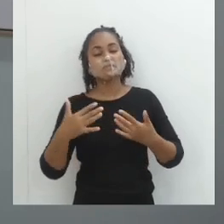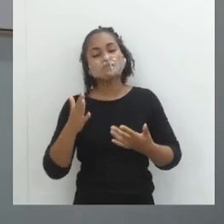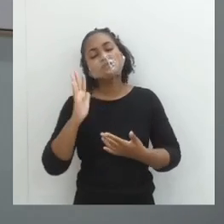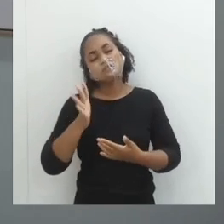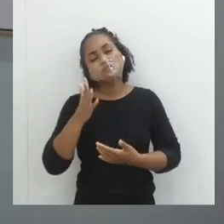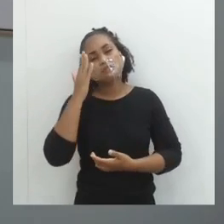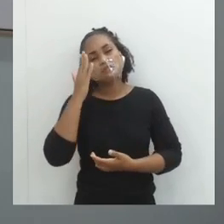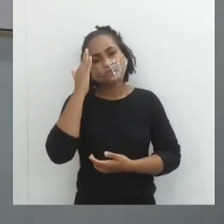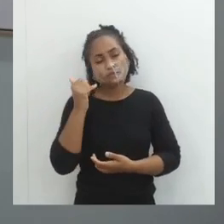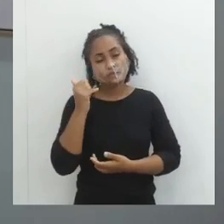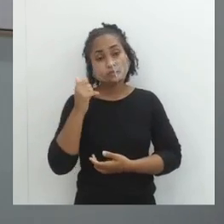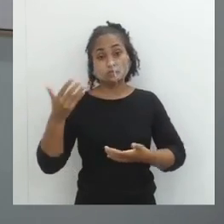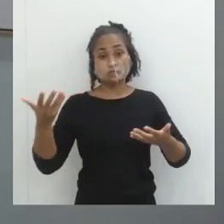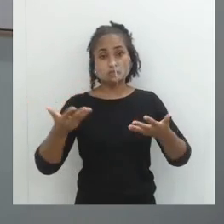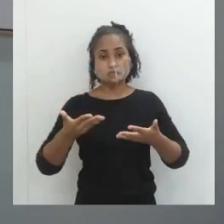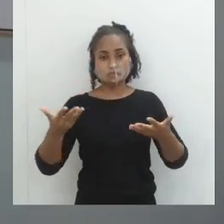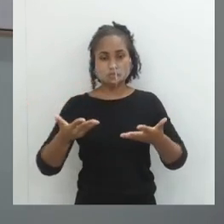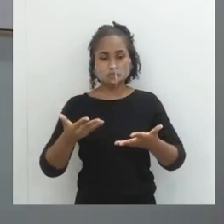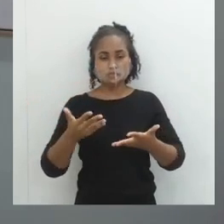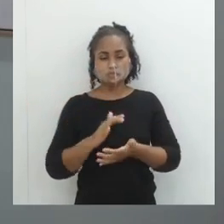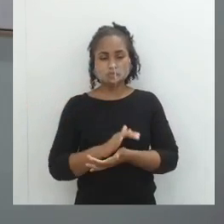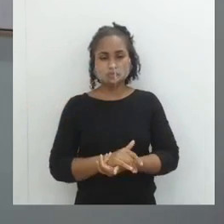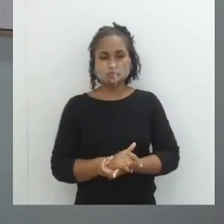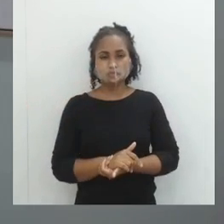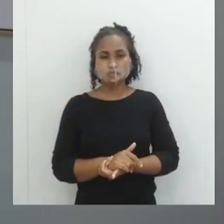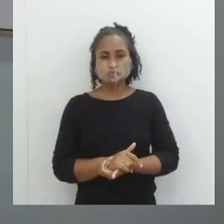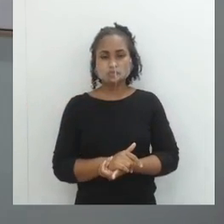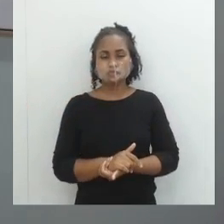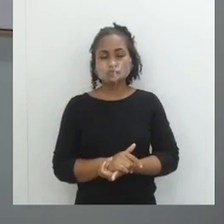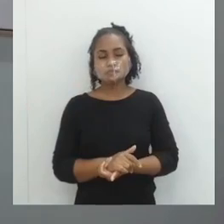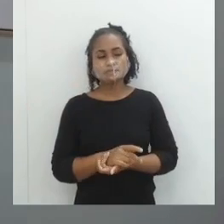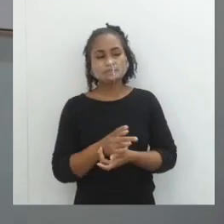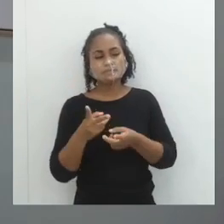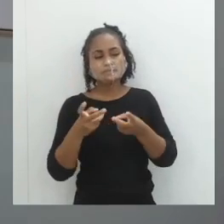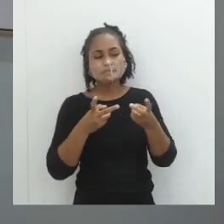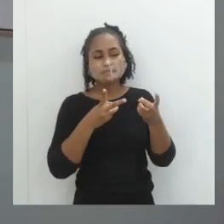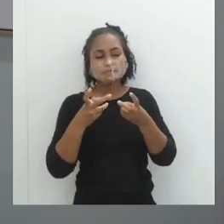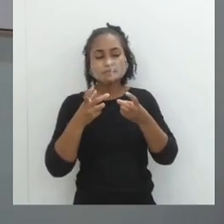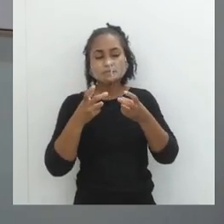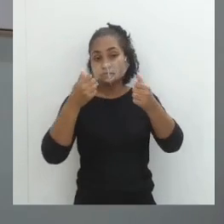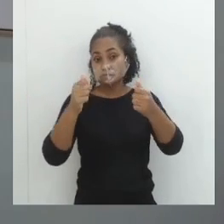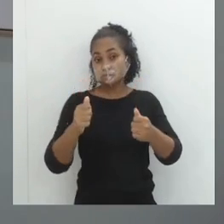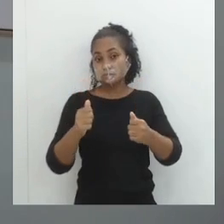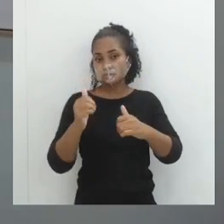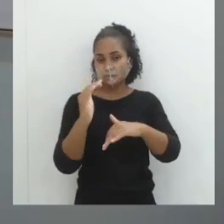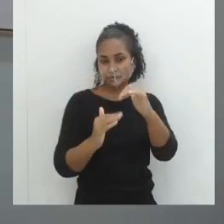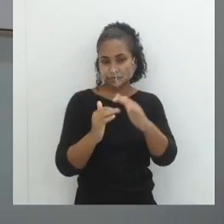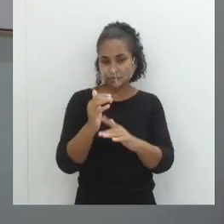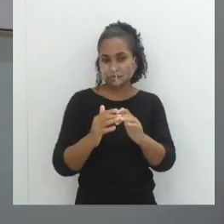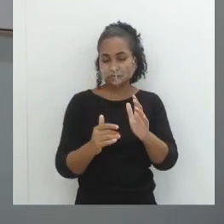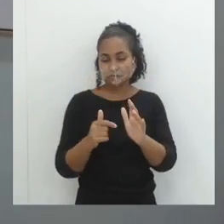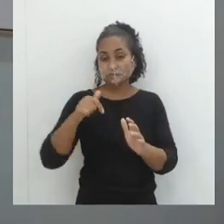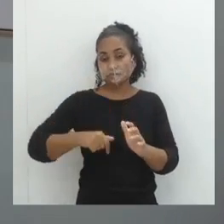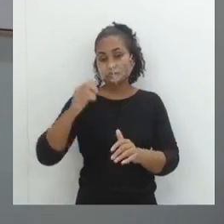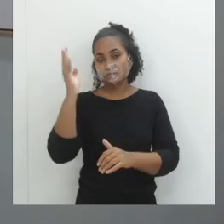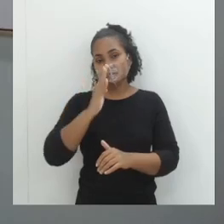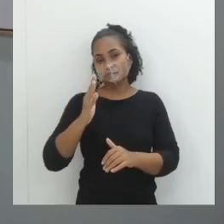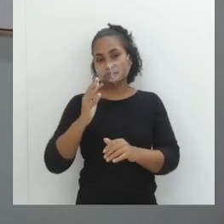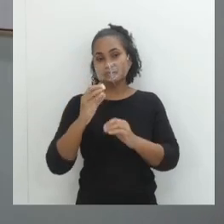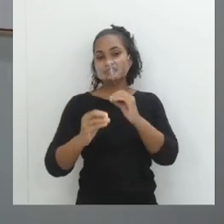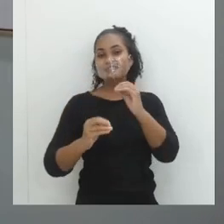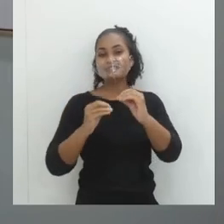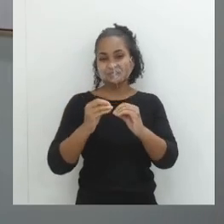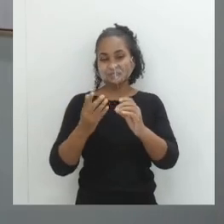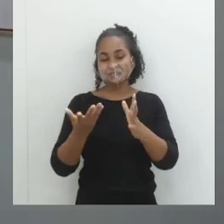sabe que hoje, onde é que a gente vê ator? A gente consegue ver atores hoje, principalmente aqui no Brasil, nas